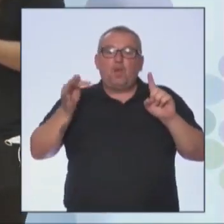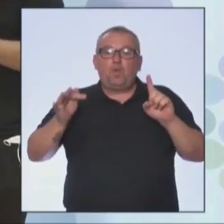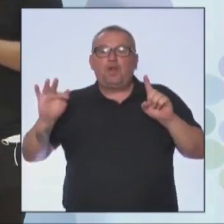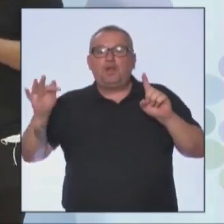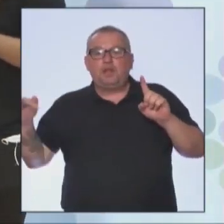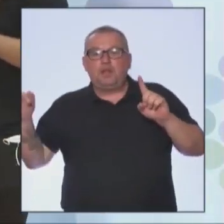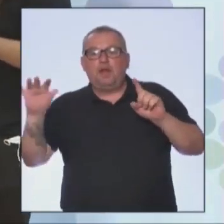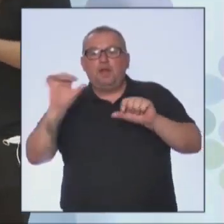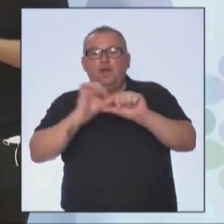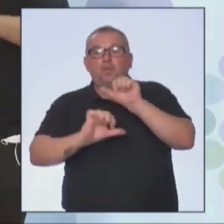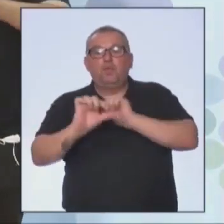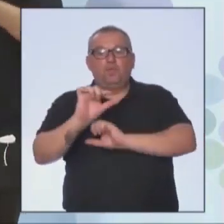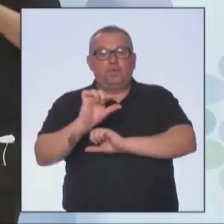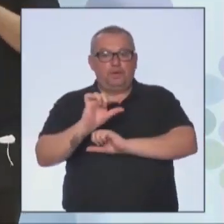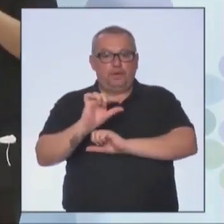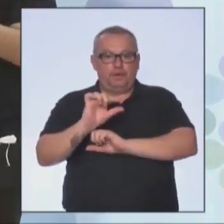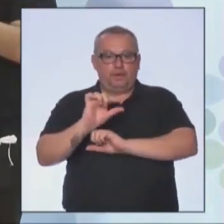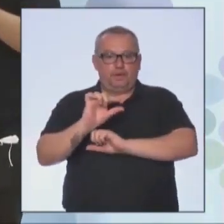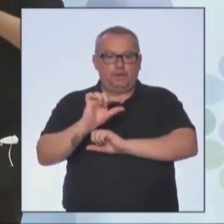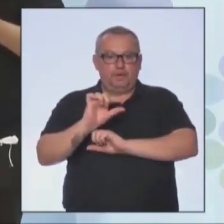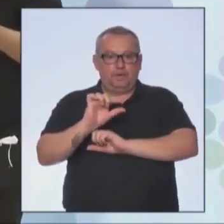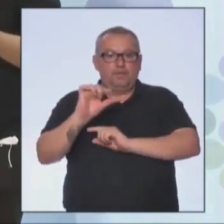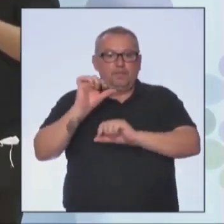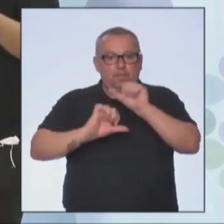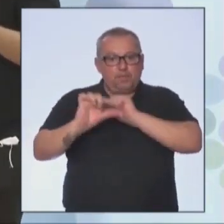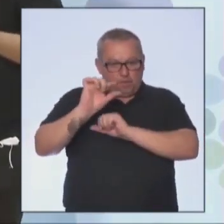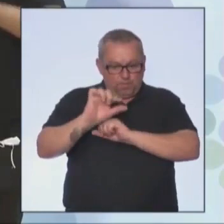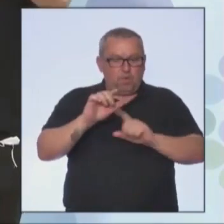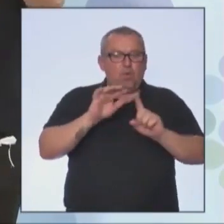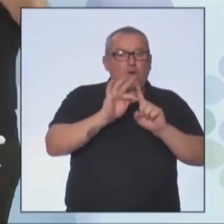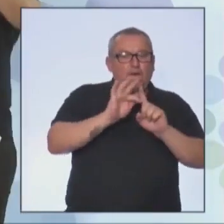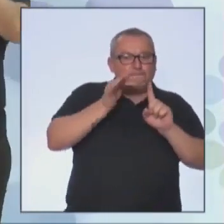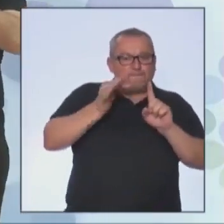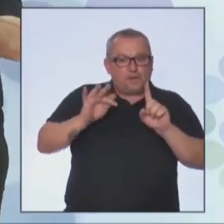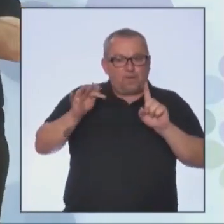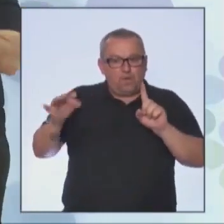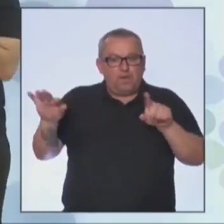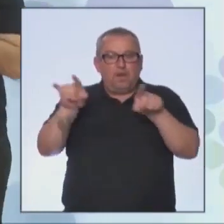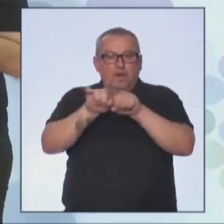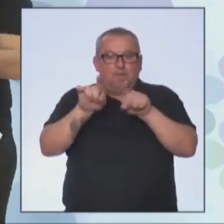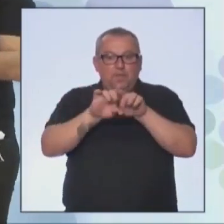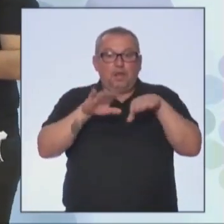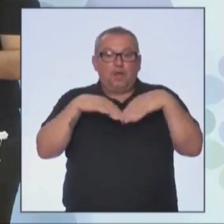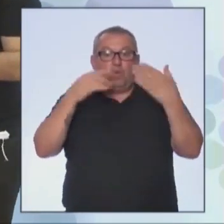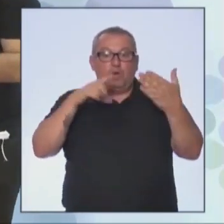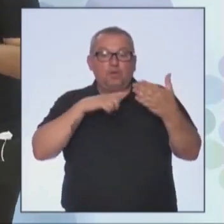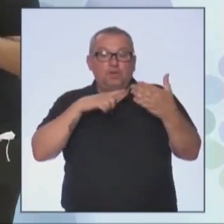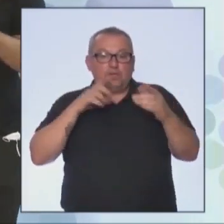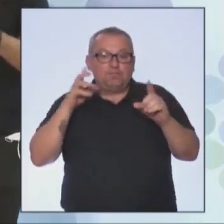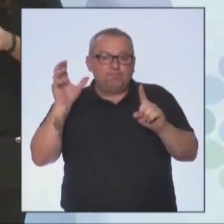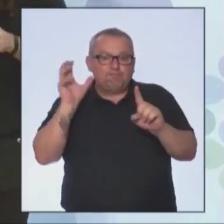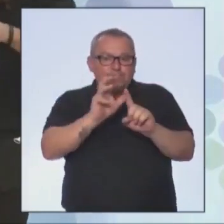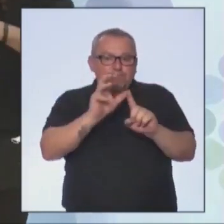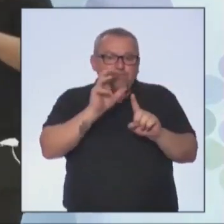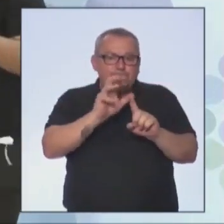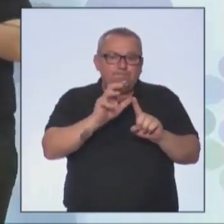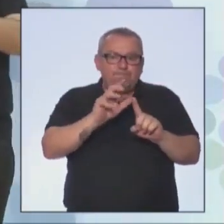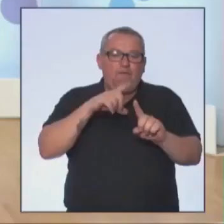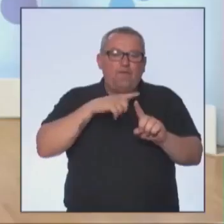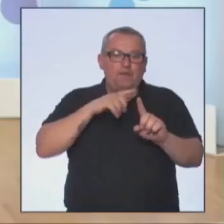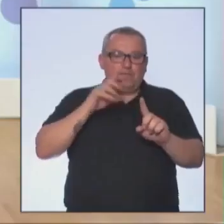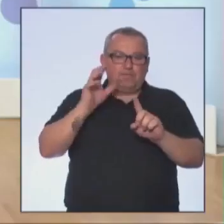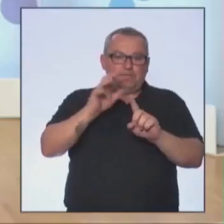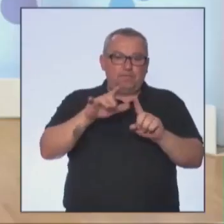um pouquinho. Vai mudar um pouquinho a frequência. Aí, quando tem interferência, vai ter hora que vai ter